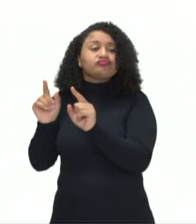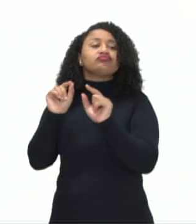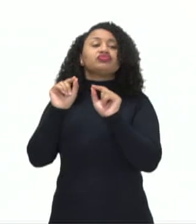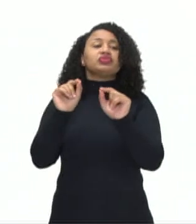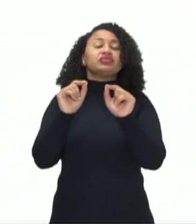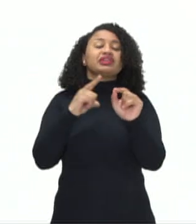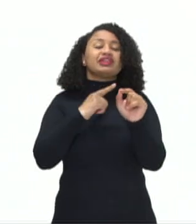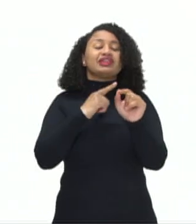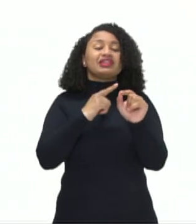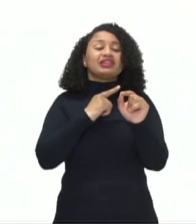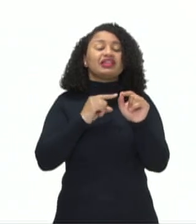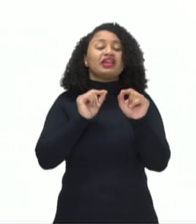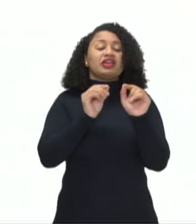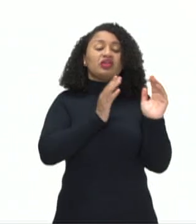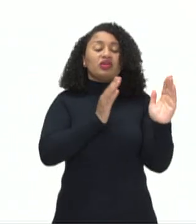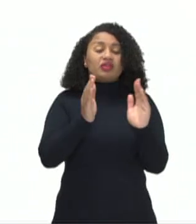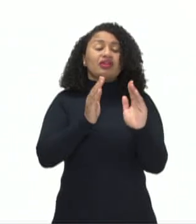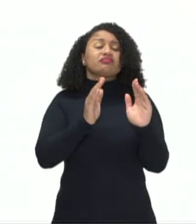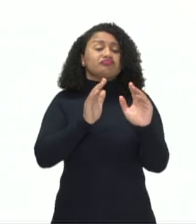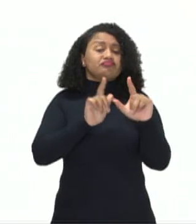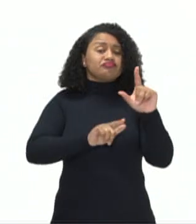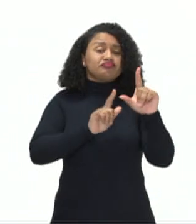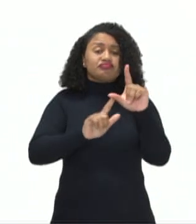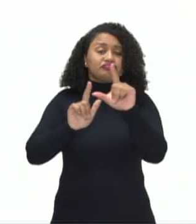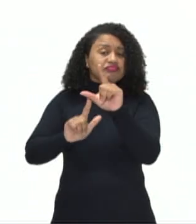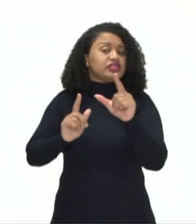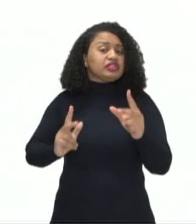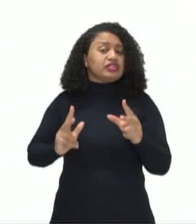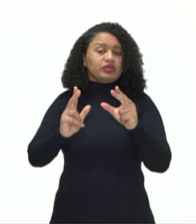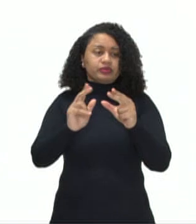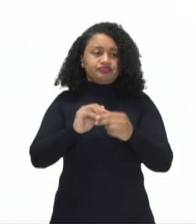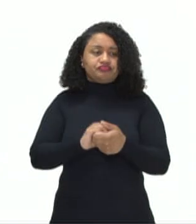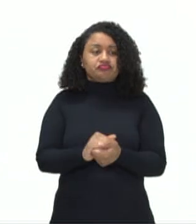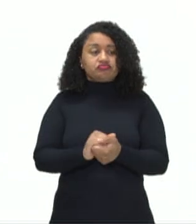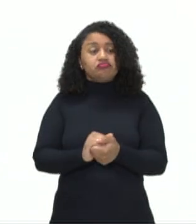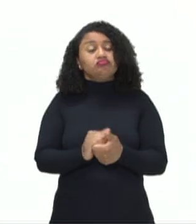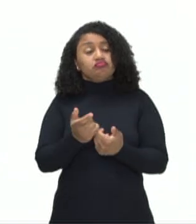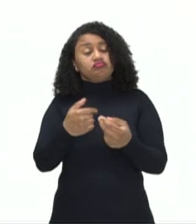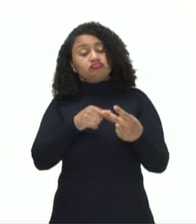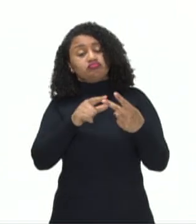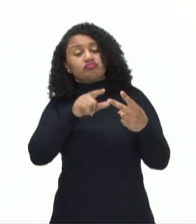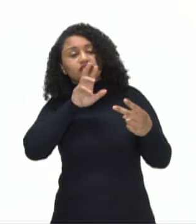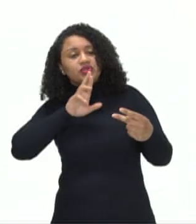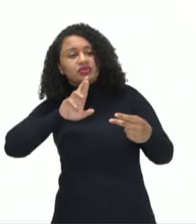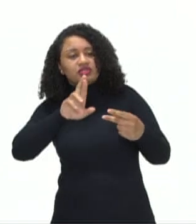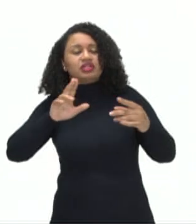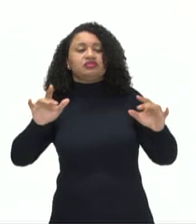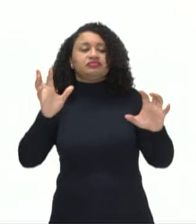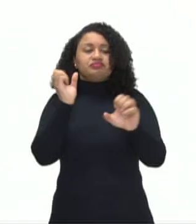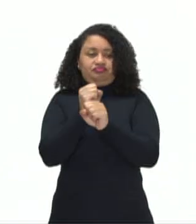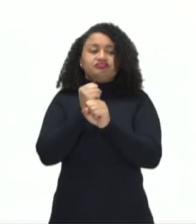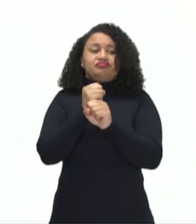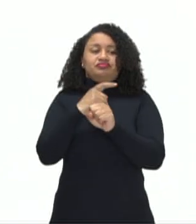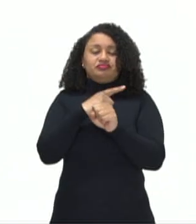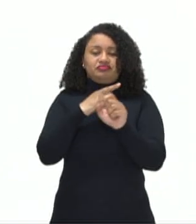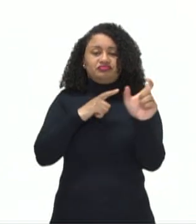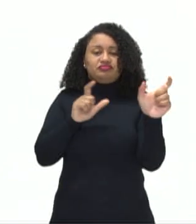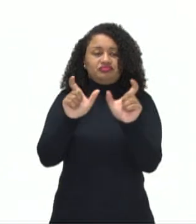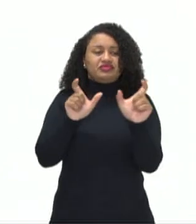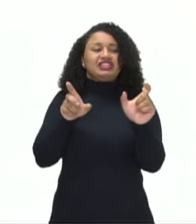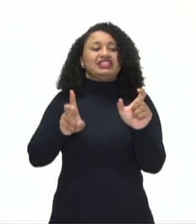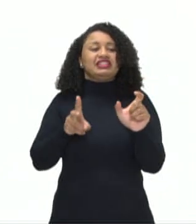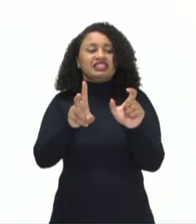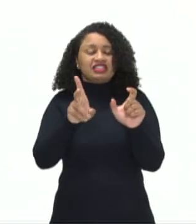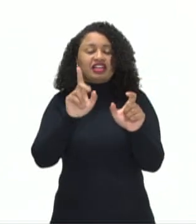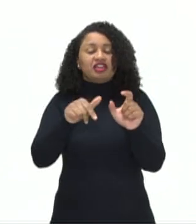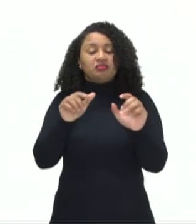termos que possuem a mesma parte literal, a mesma letrinha. O resultado de uma adição algébrica entre polinômios sempre será